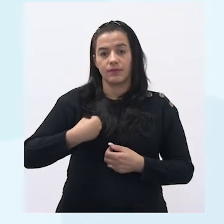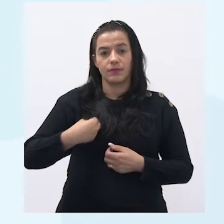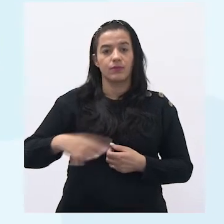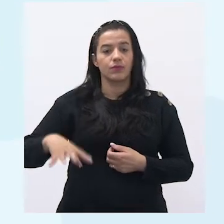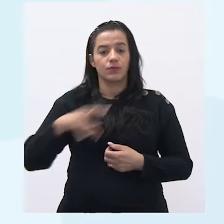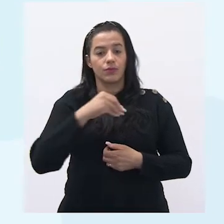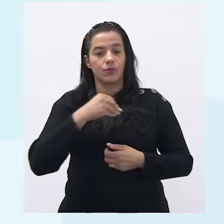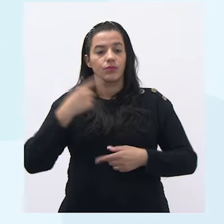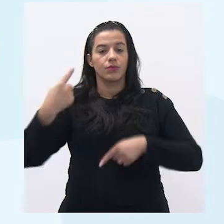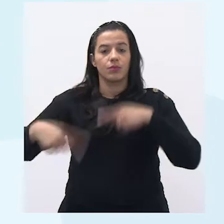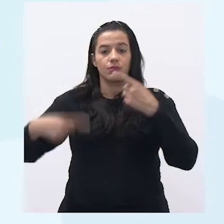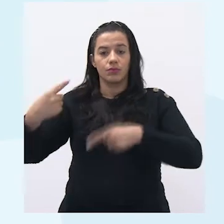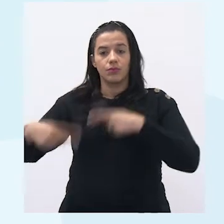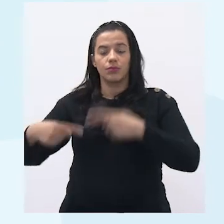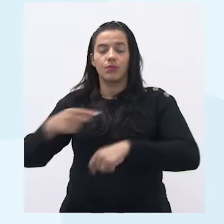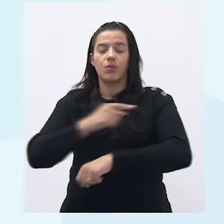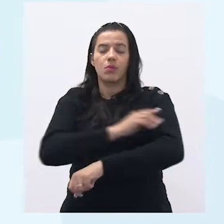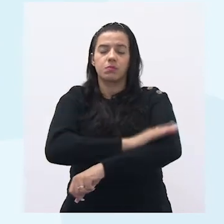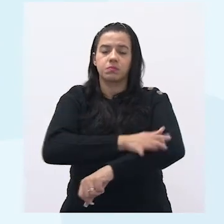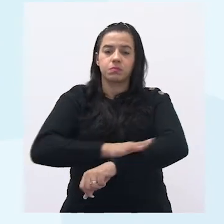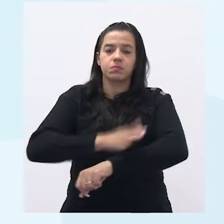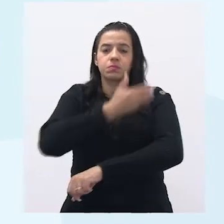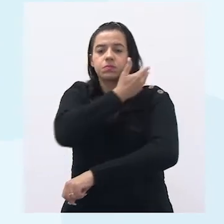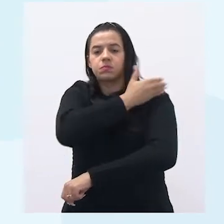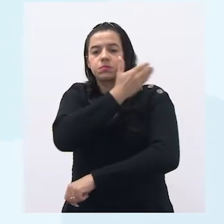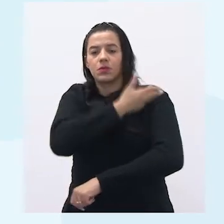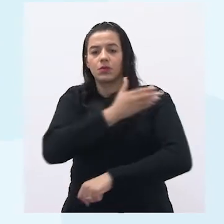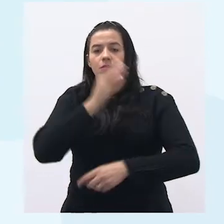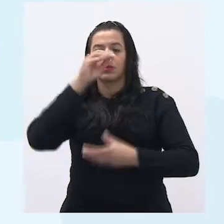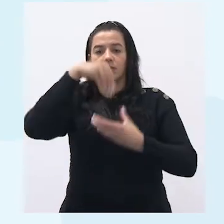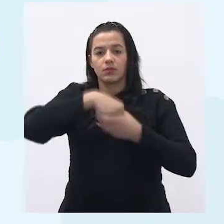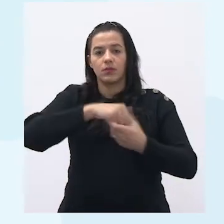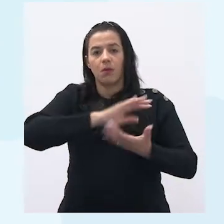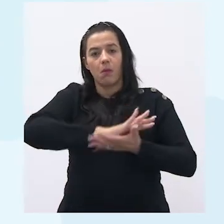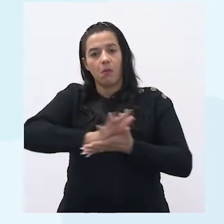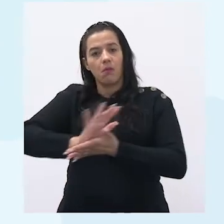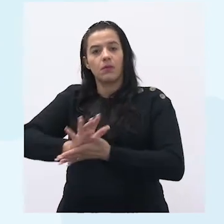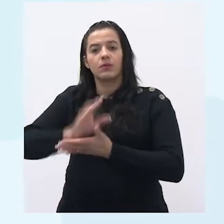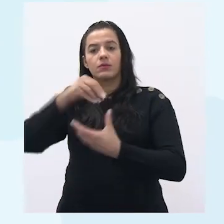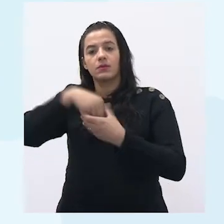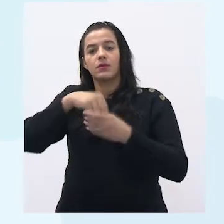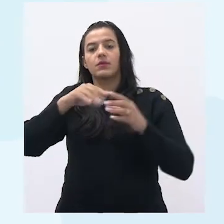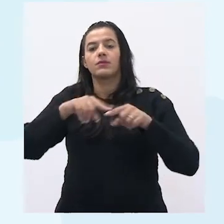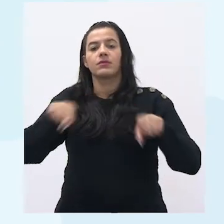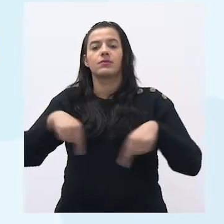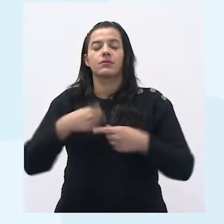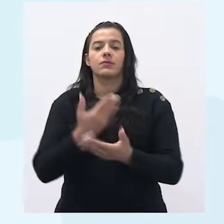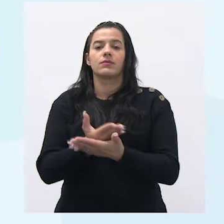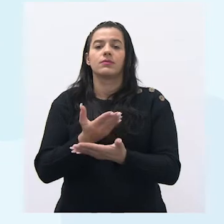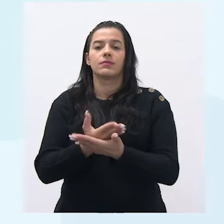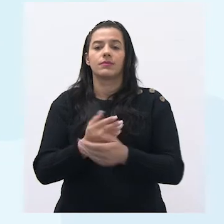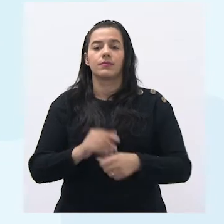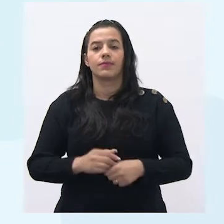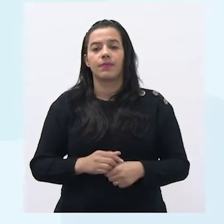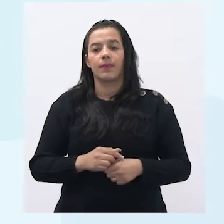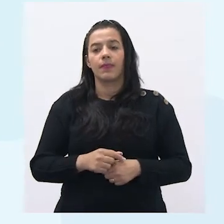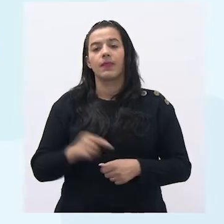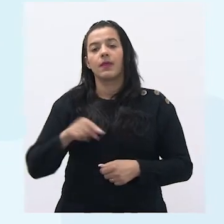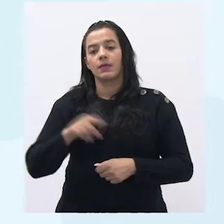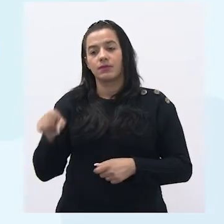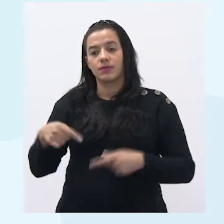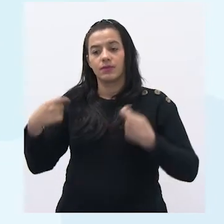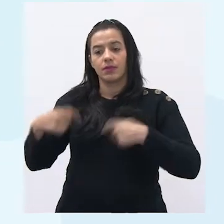combate e preconceito na escola. Então, muito mais do que falar na nossa sala, do que colocar o conceito, do que pedir para que eles pesquisem sobre